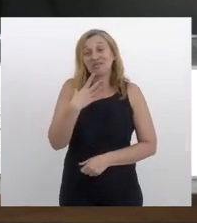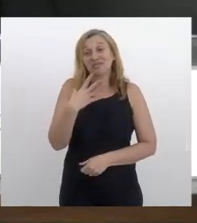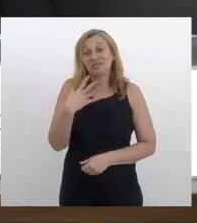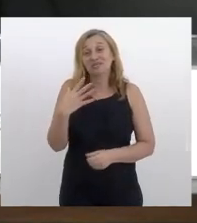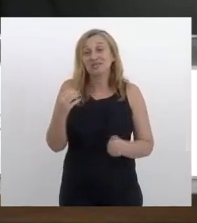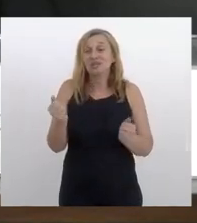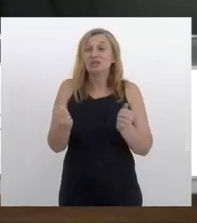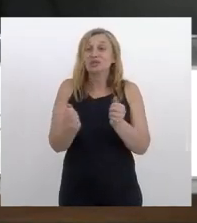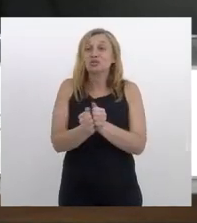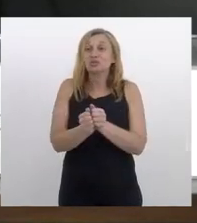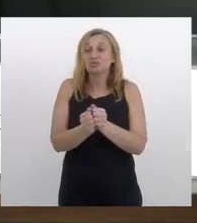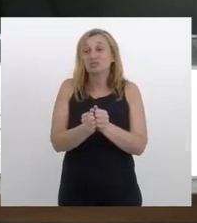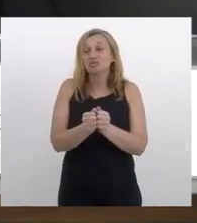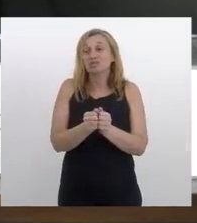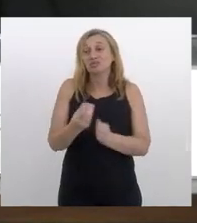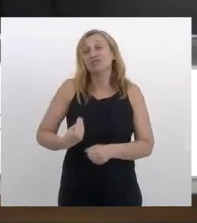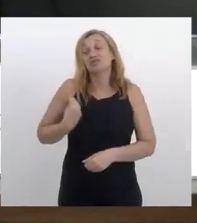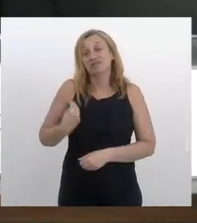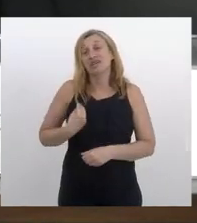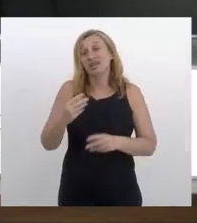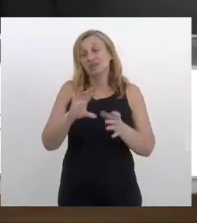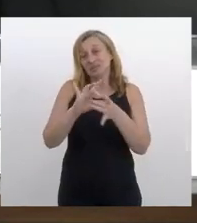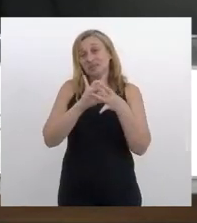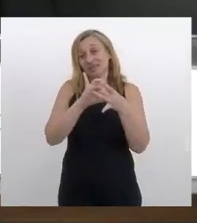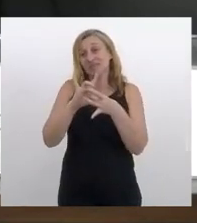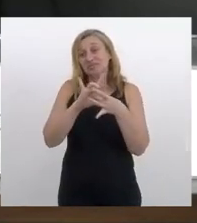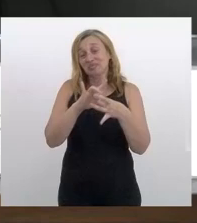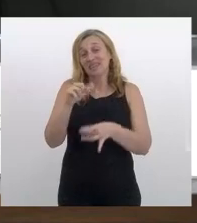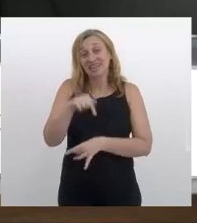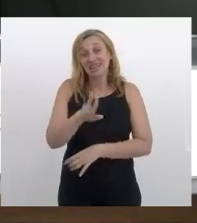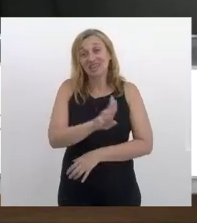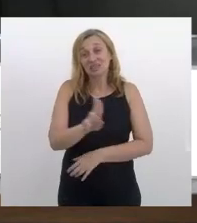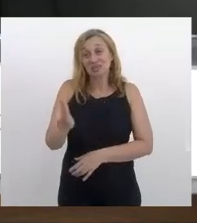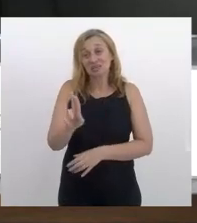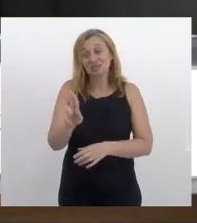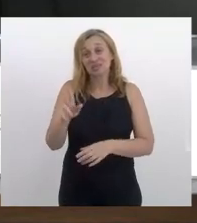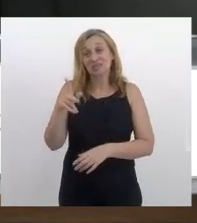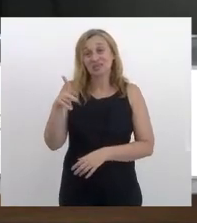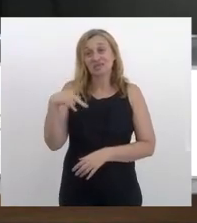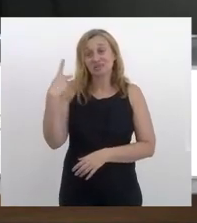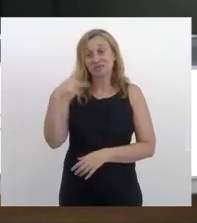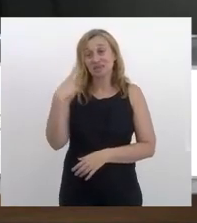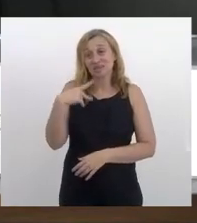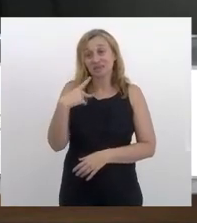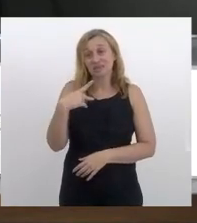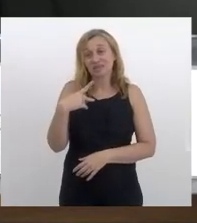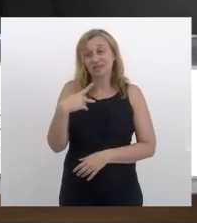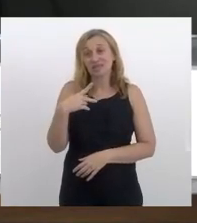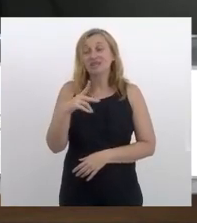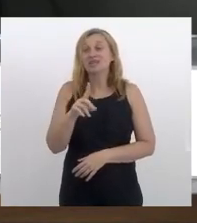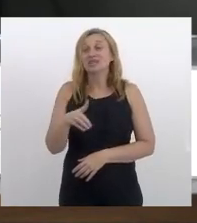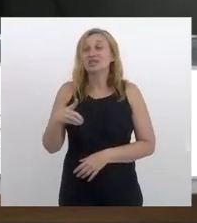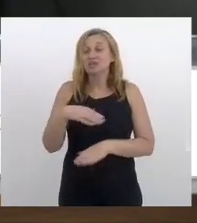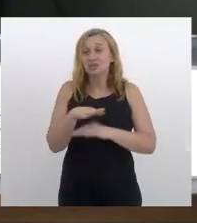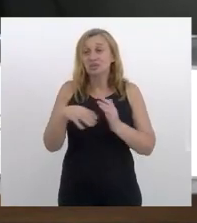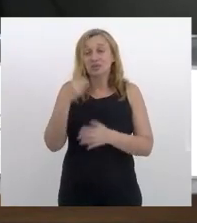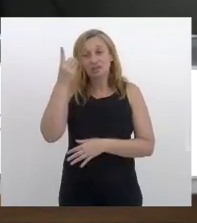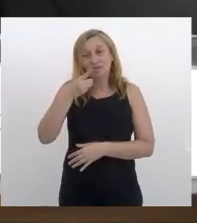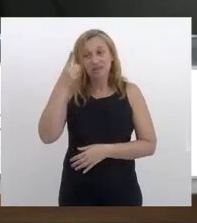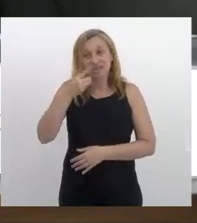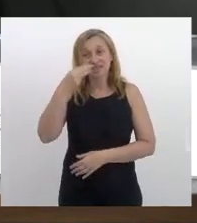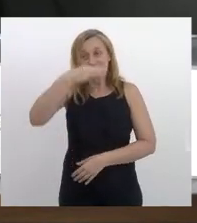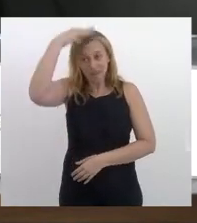os irmãos vivam em união. Então, aqui, em nome do Parlamento, em nome dos deputados presentes, deputada